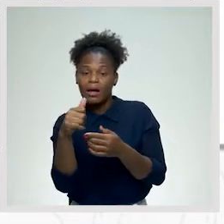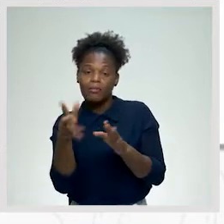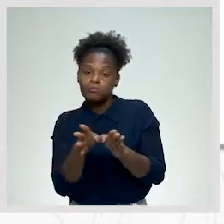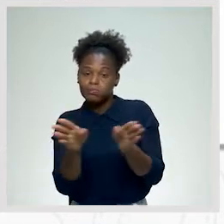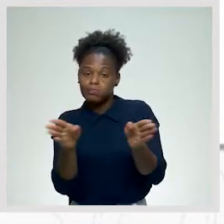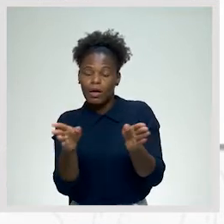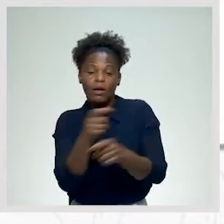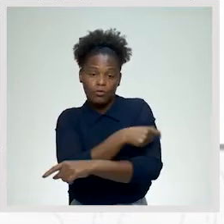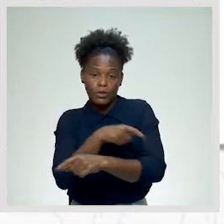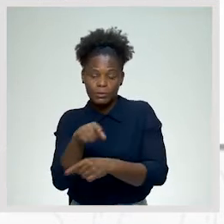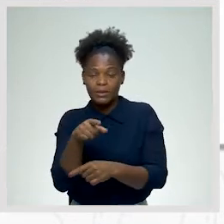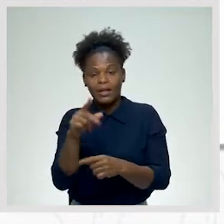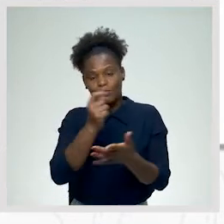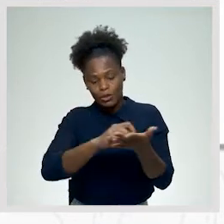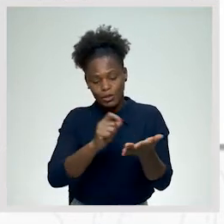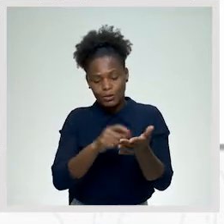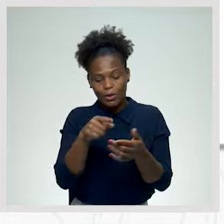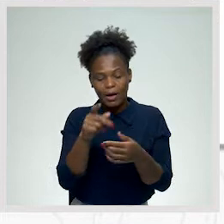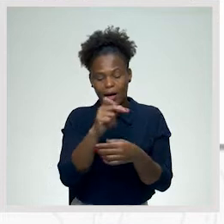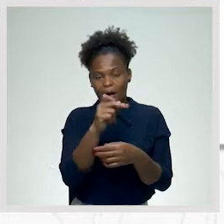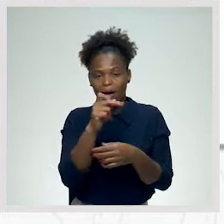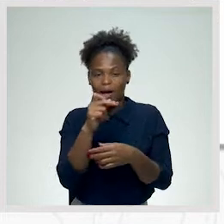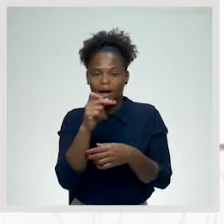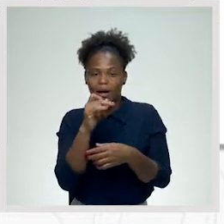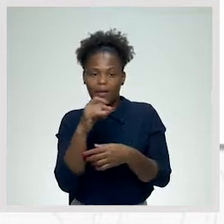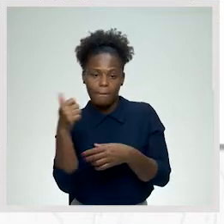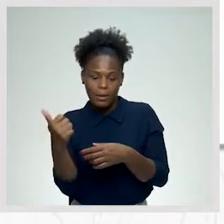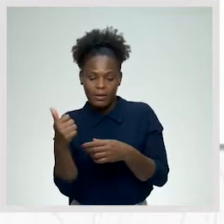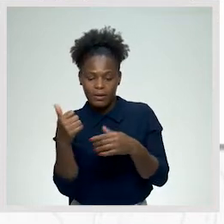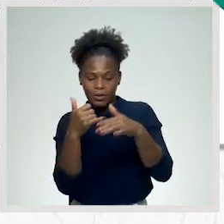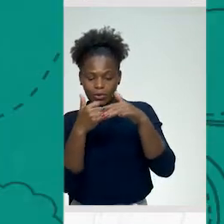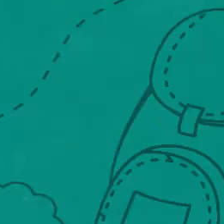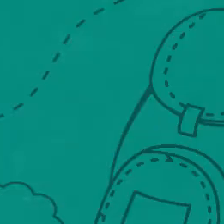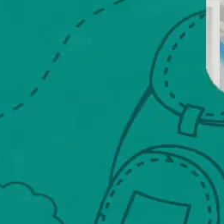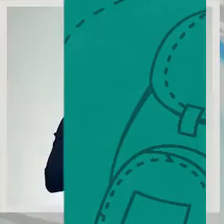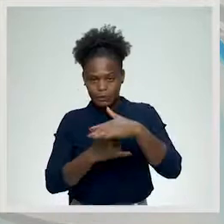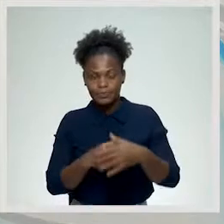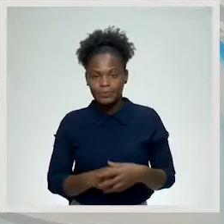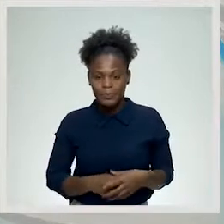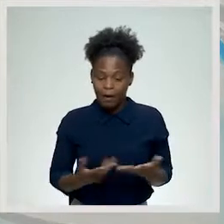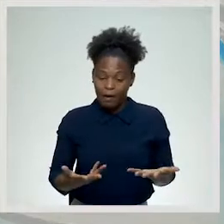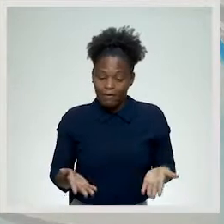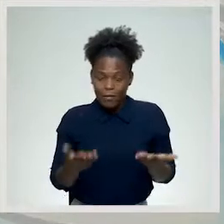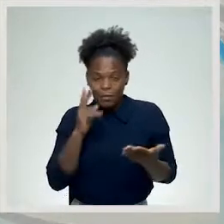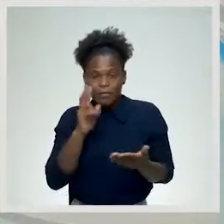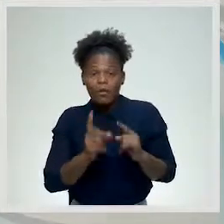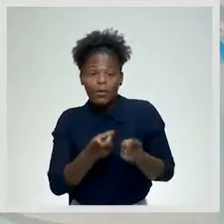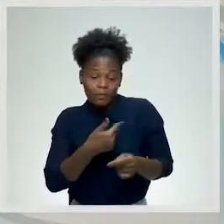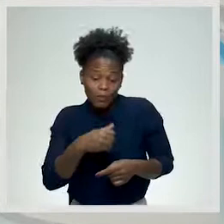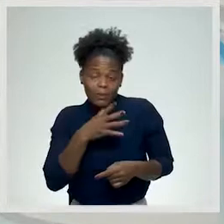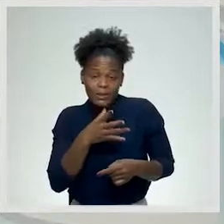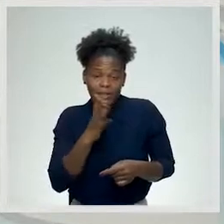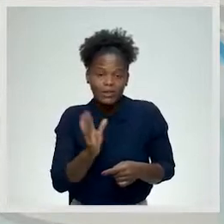B, ângulo inscrito, é igual a AB sobre 2. Então, vamos ver o que é que